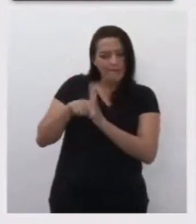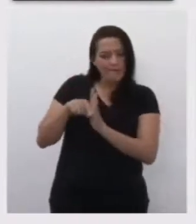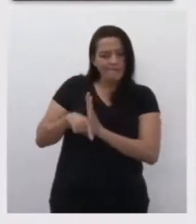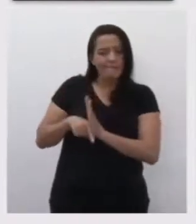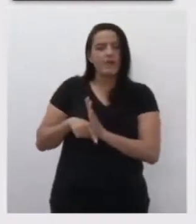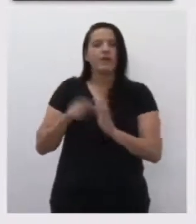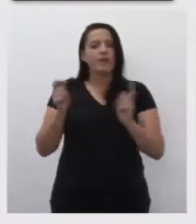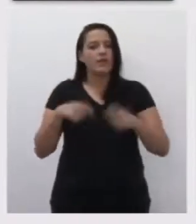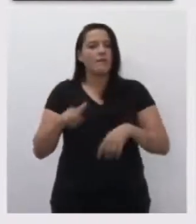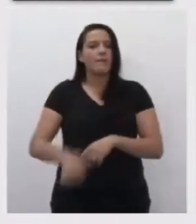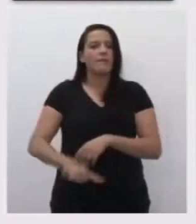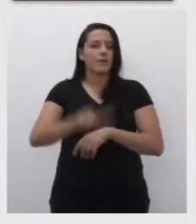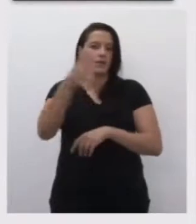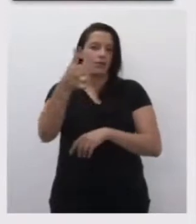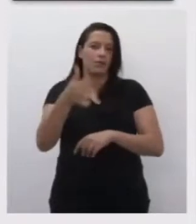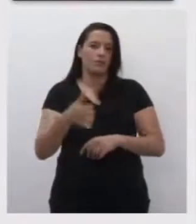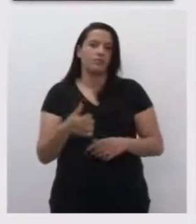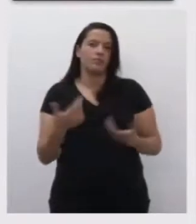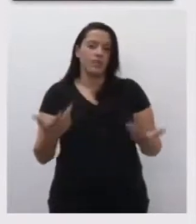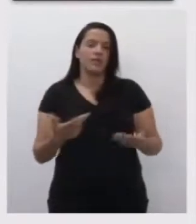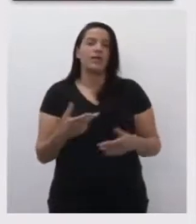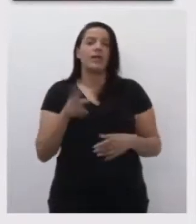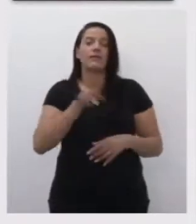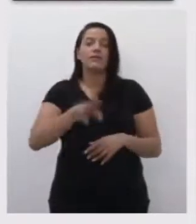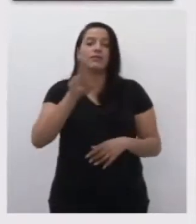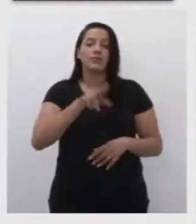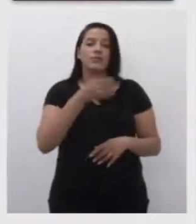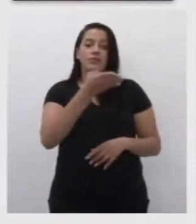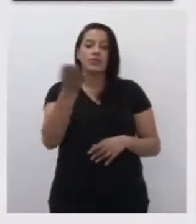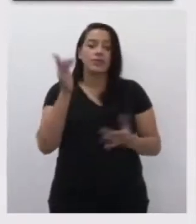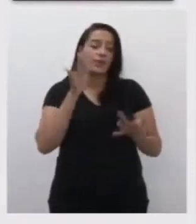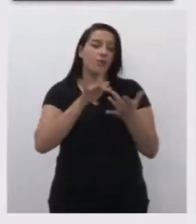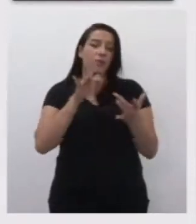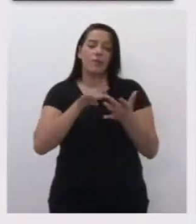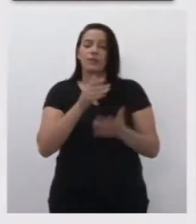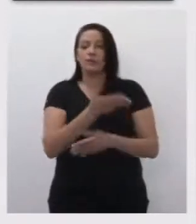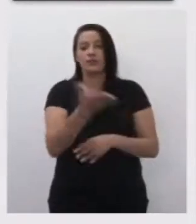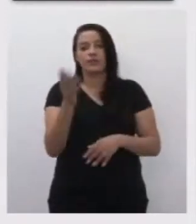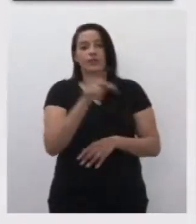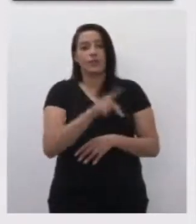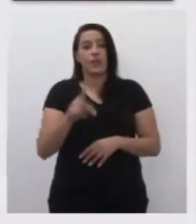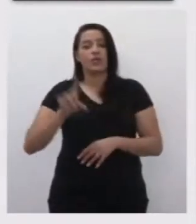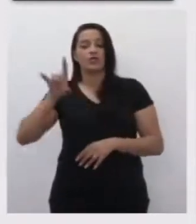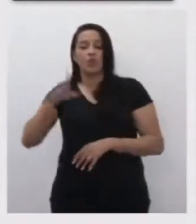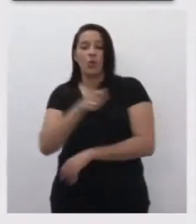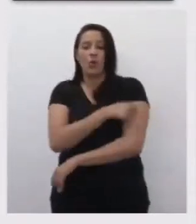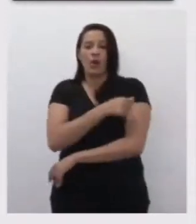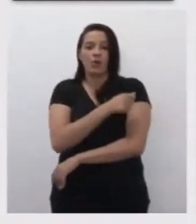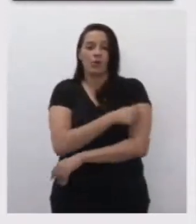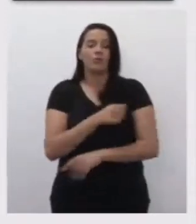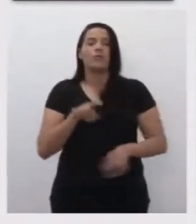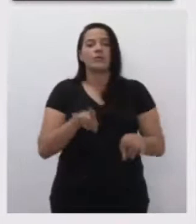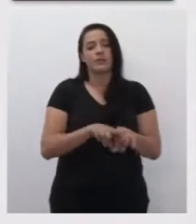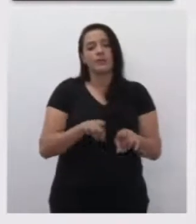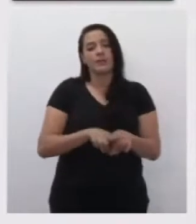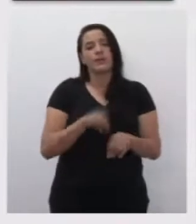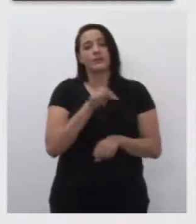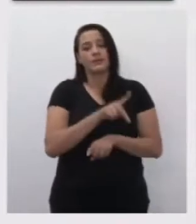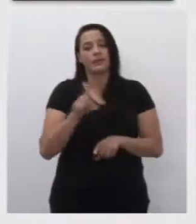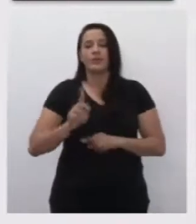vocês e a gente quer cada vez mais ter uma plataforma que também atenda muito bem ao professor, não só o aluno, mas a gente